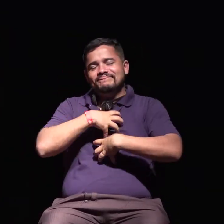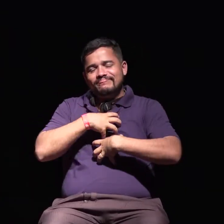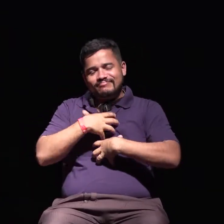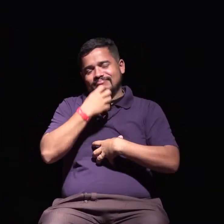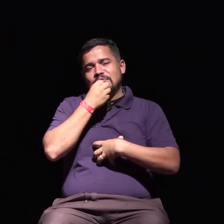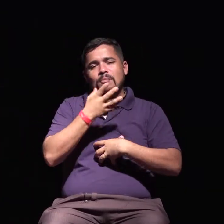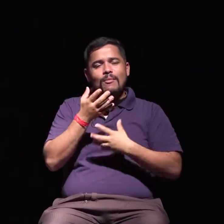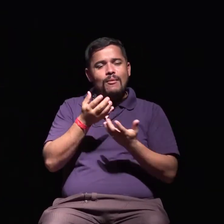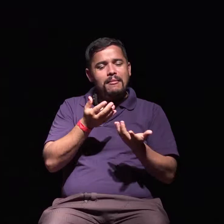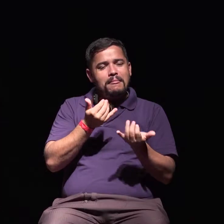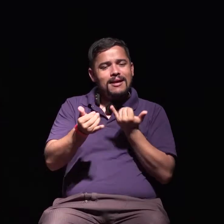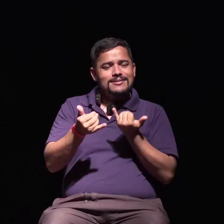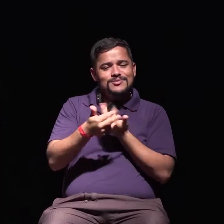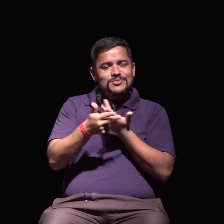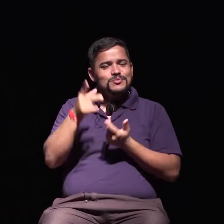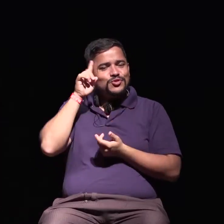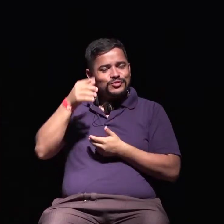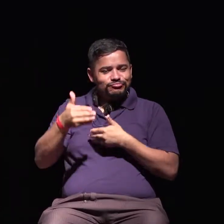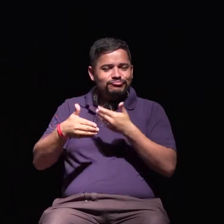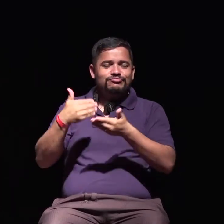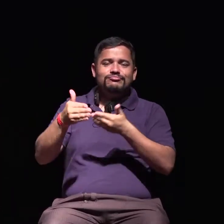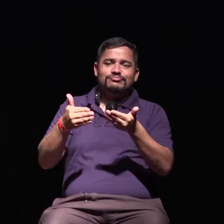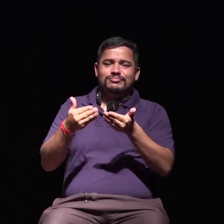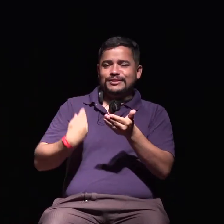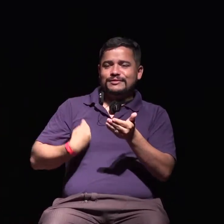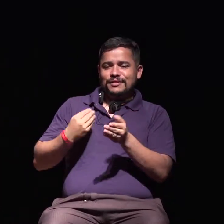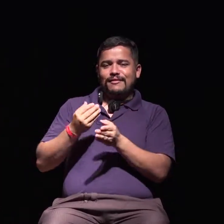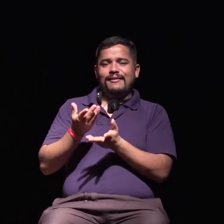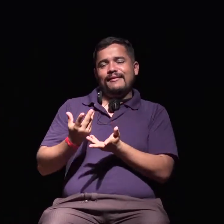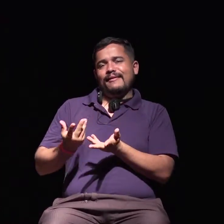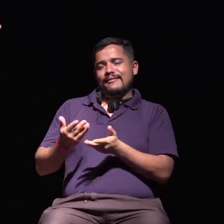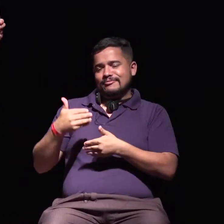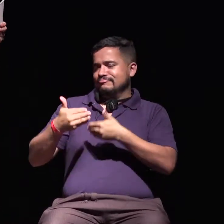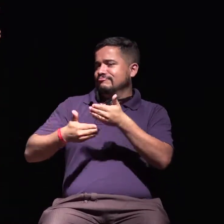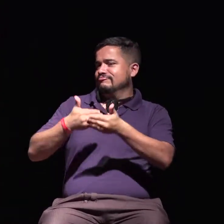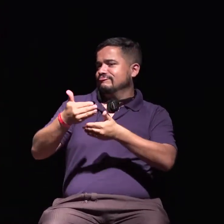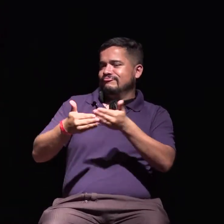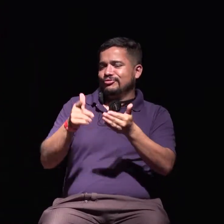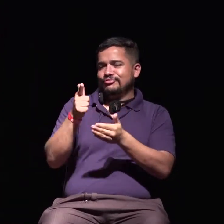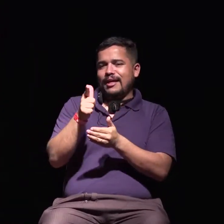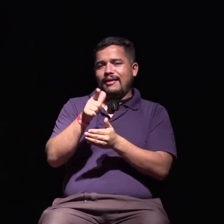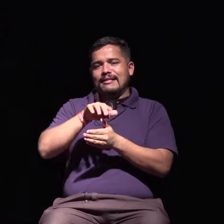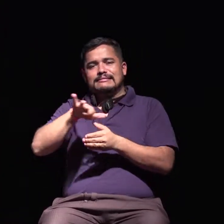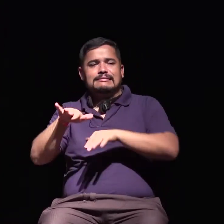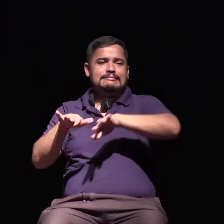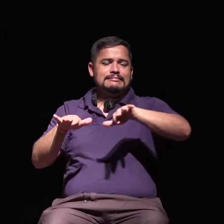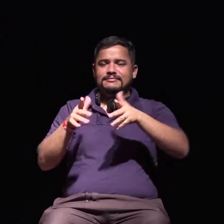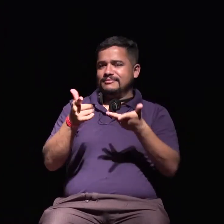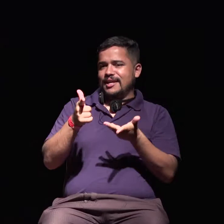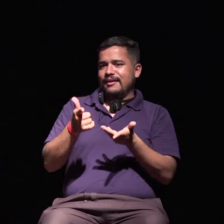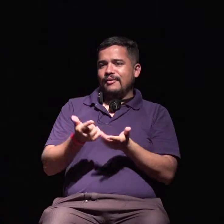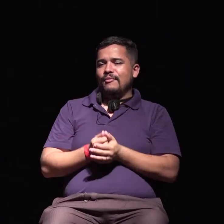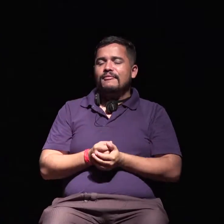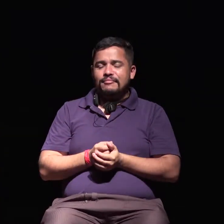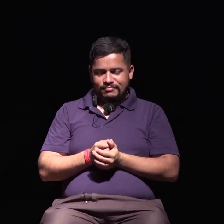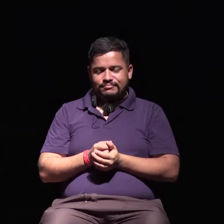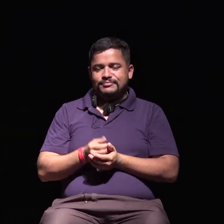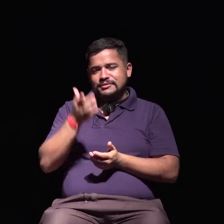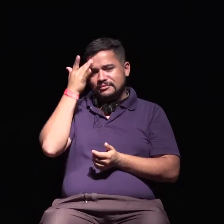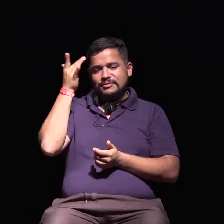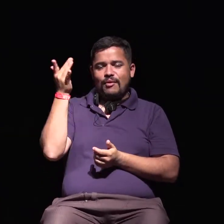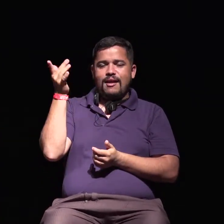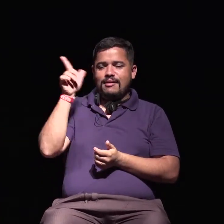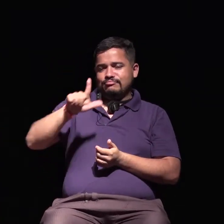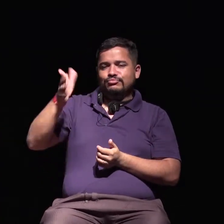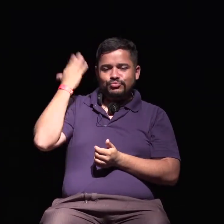do cotidiano, caminhando na fronteira da vida, sem lado avesso ou direito, como a própria fita de Moebius usada pela